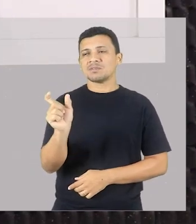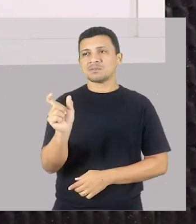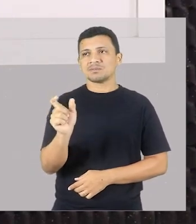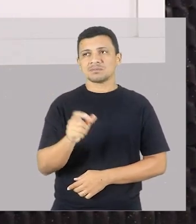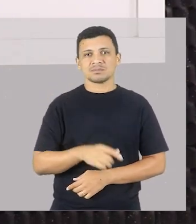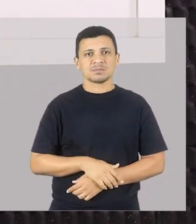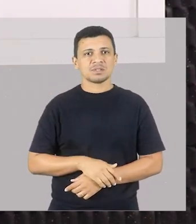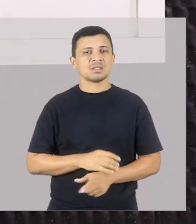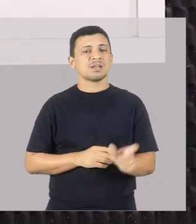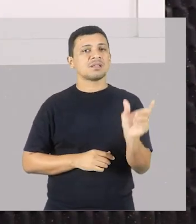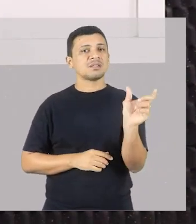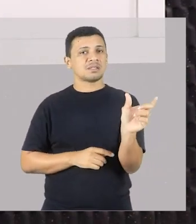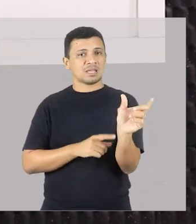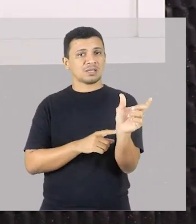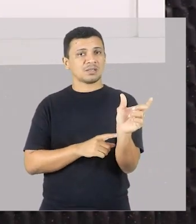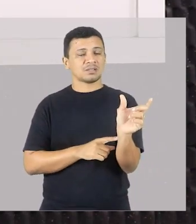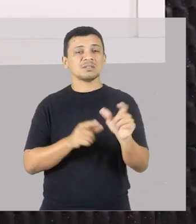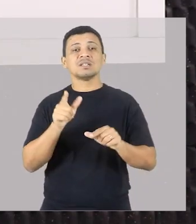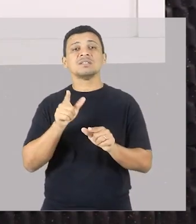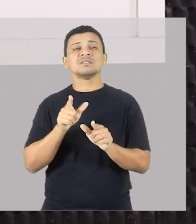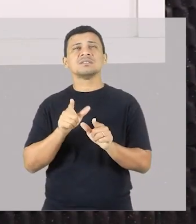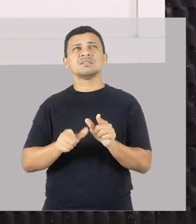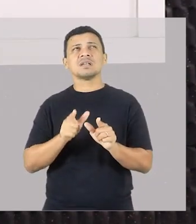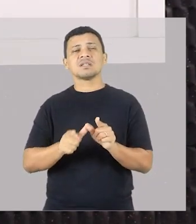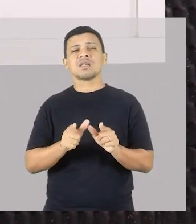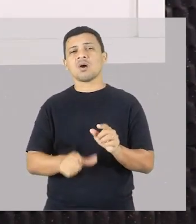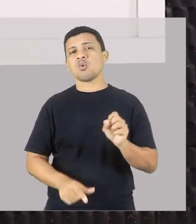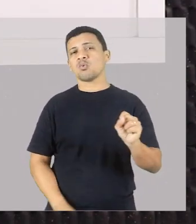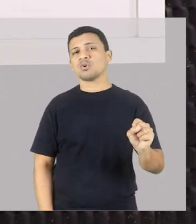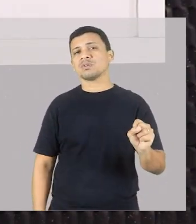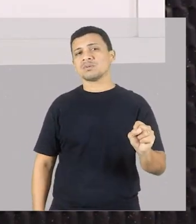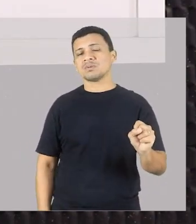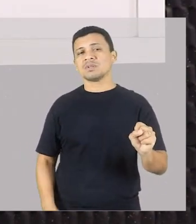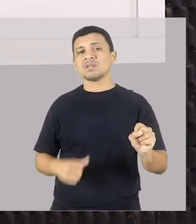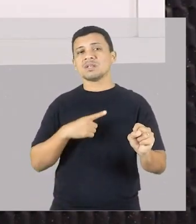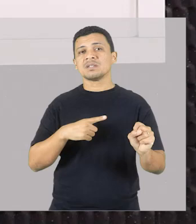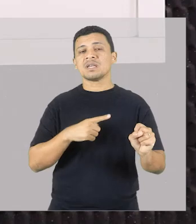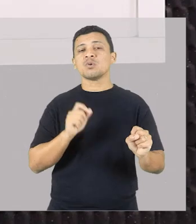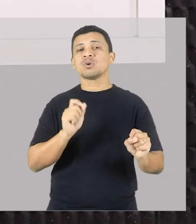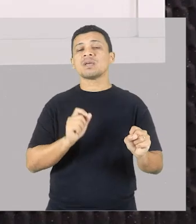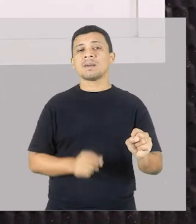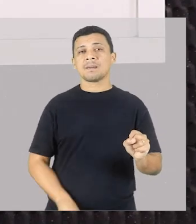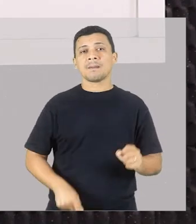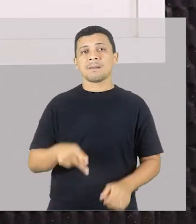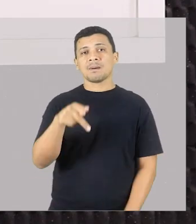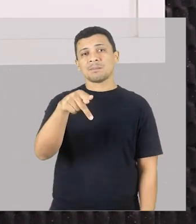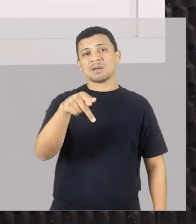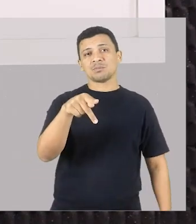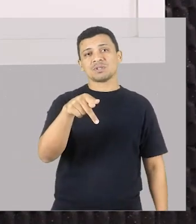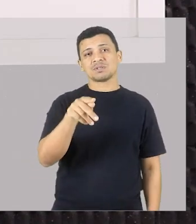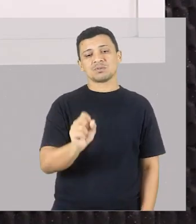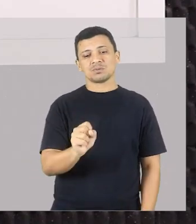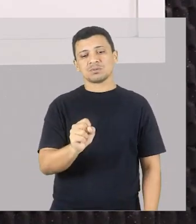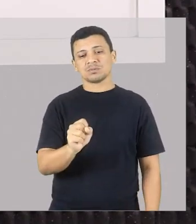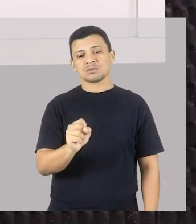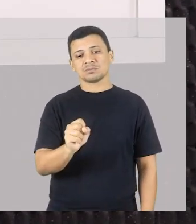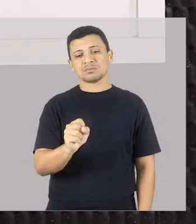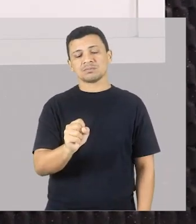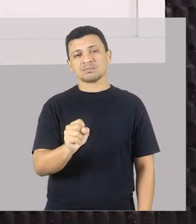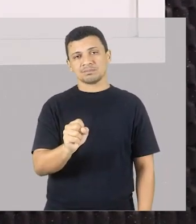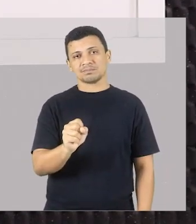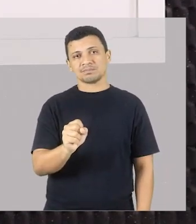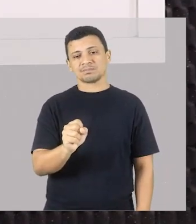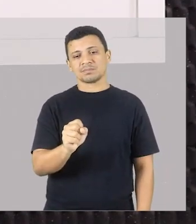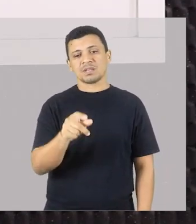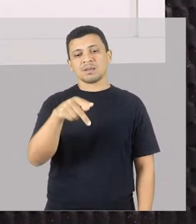palavras. 8 letras, desculpa. Então, você vai ter uma permutação de 8. A resposta desse exercício é a